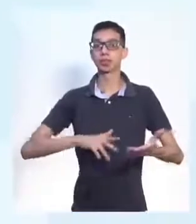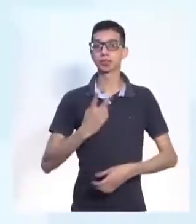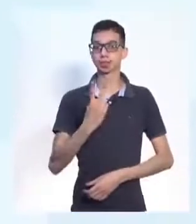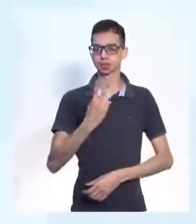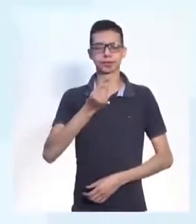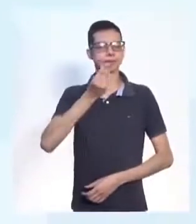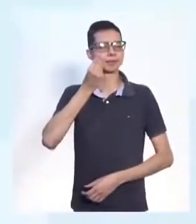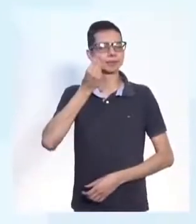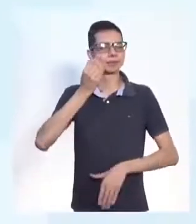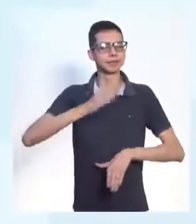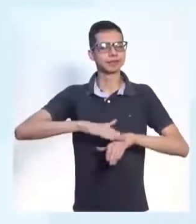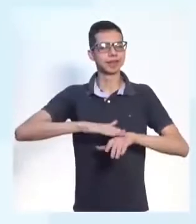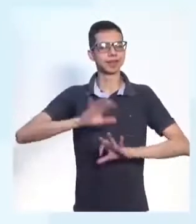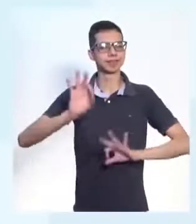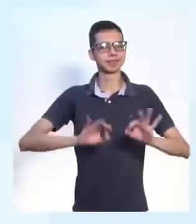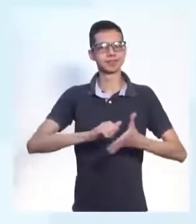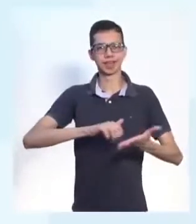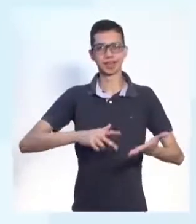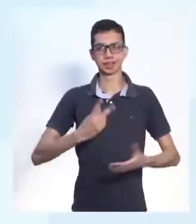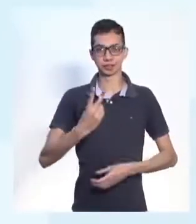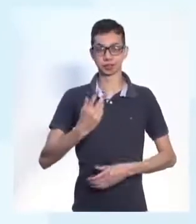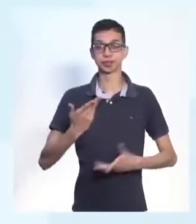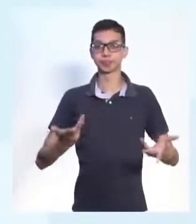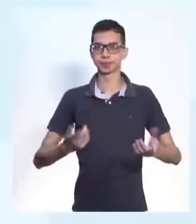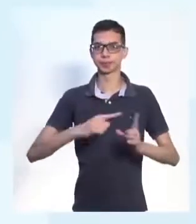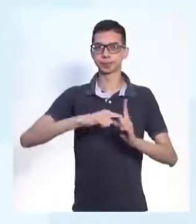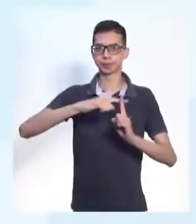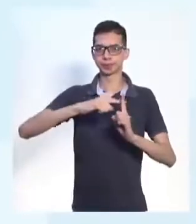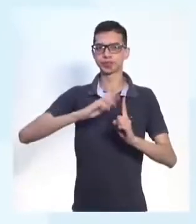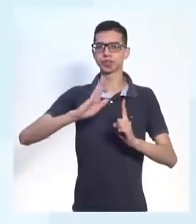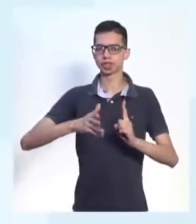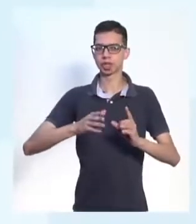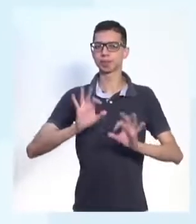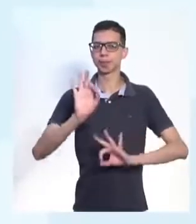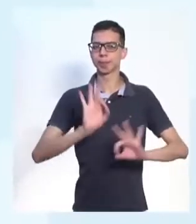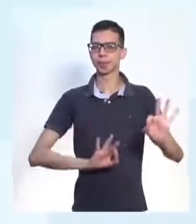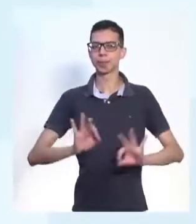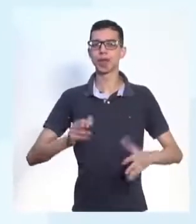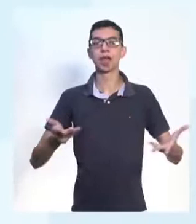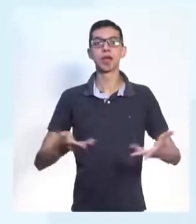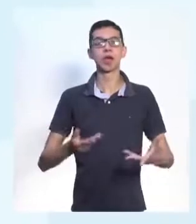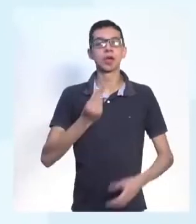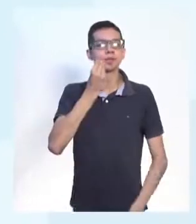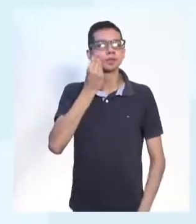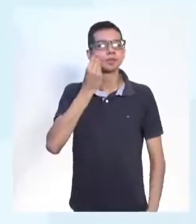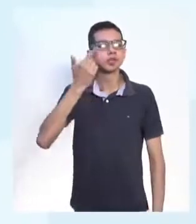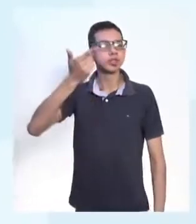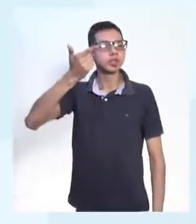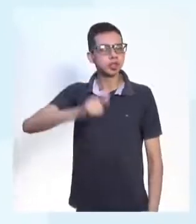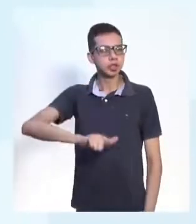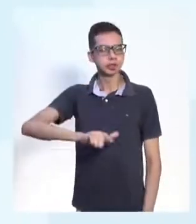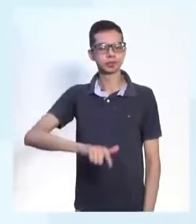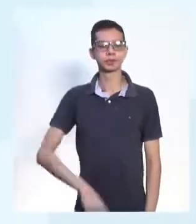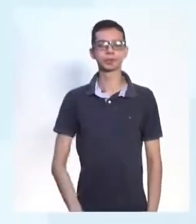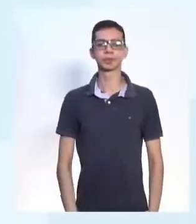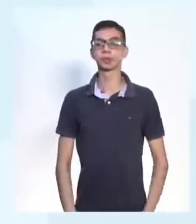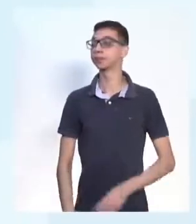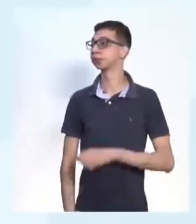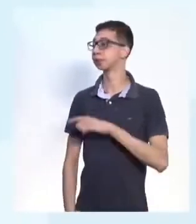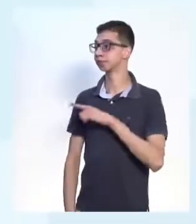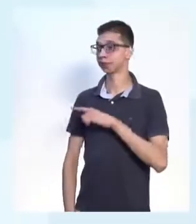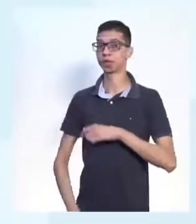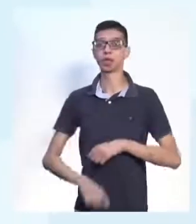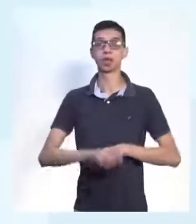essa atividade 2, né? Então, após a construção de termômetros, vamos fazer outros testes. Ao mergulhar o termômetro em